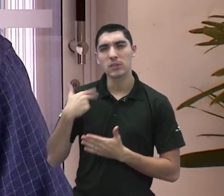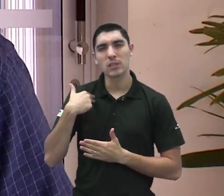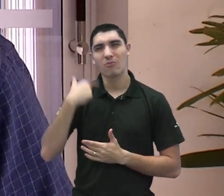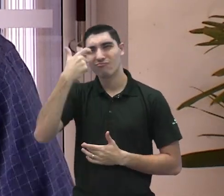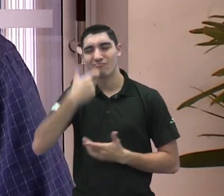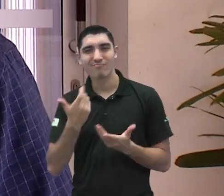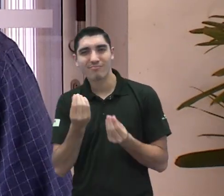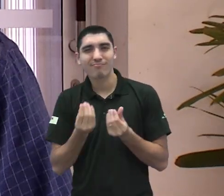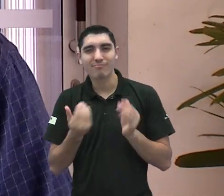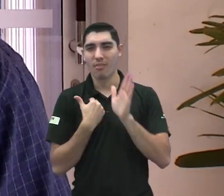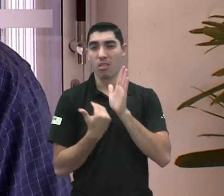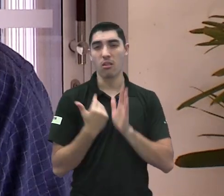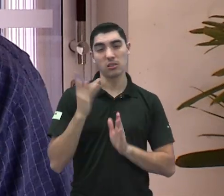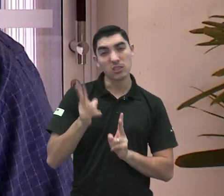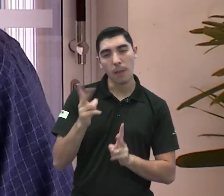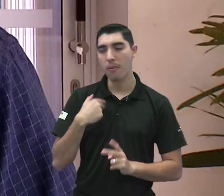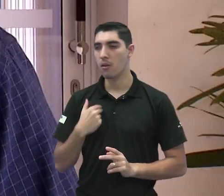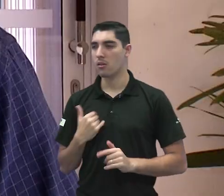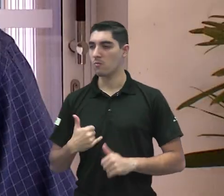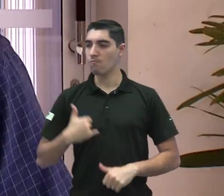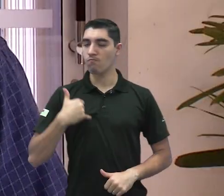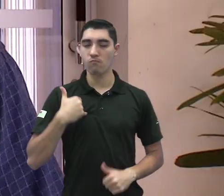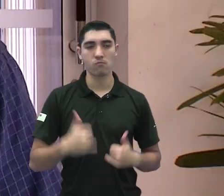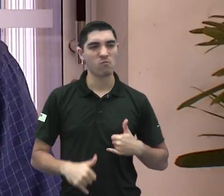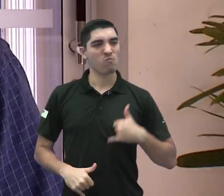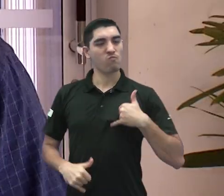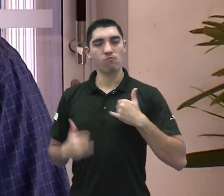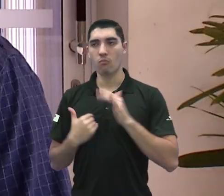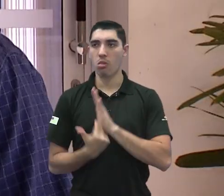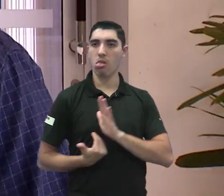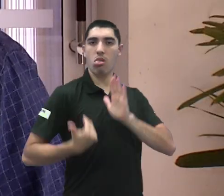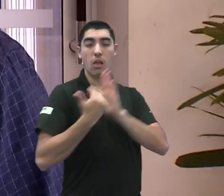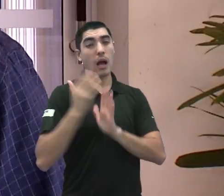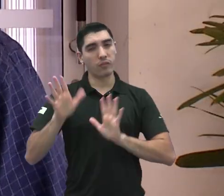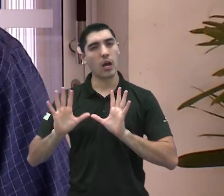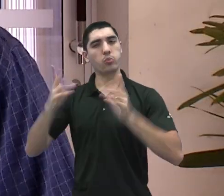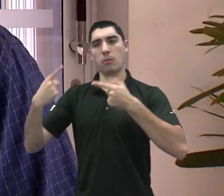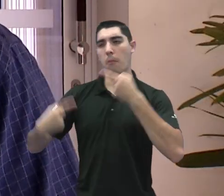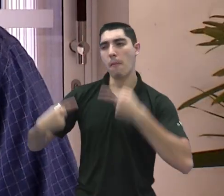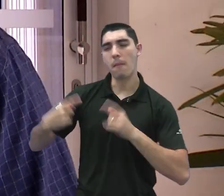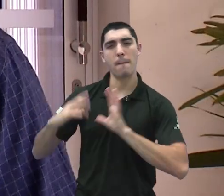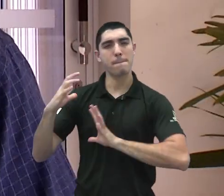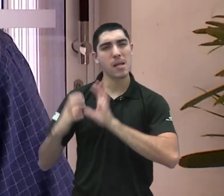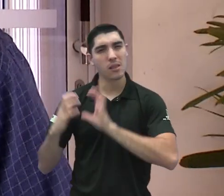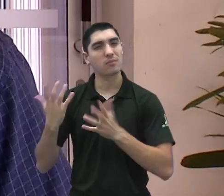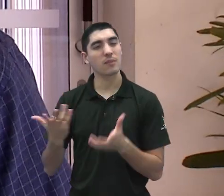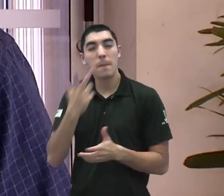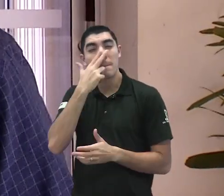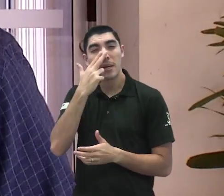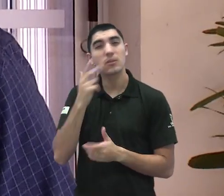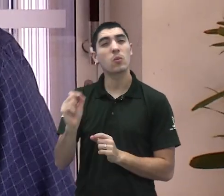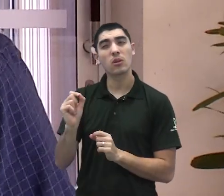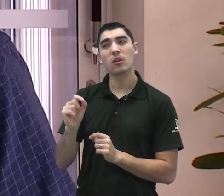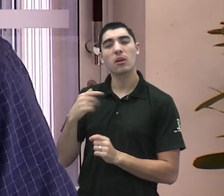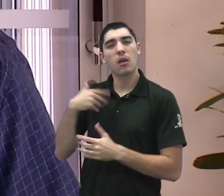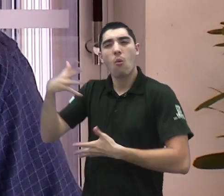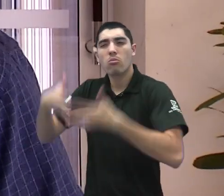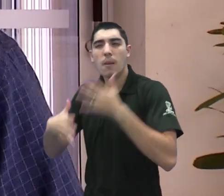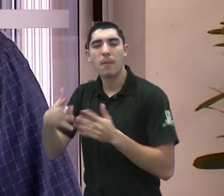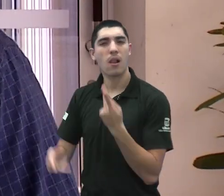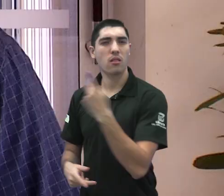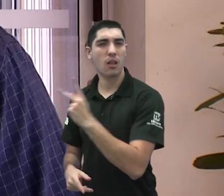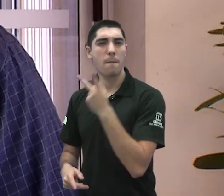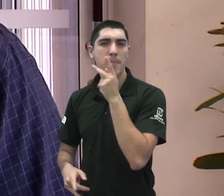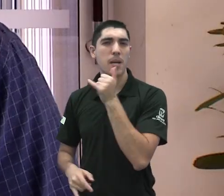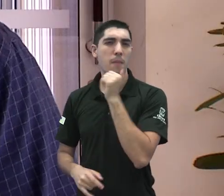um pouco do limite, um jovem meio rebelde, por mais que a gente se gostasse, às vezes tinha algumas discussões. E isso atrasava energeticamente tanto a vida deles